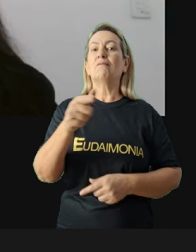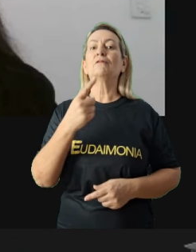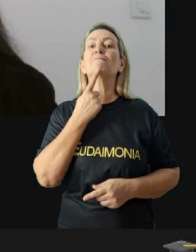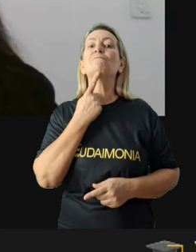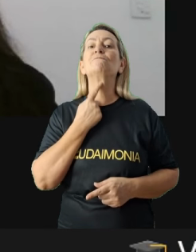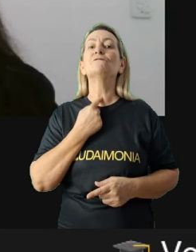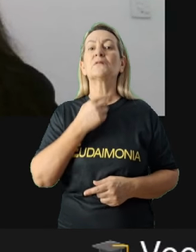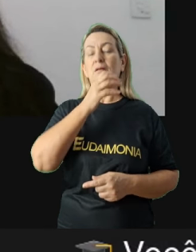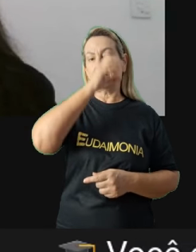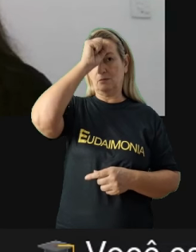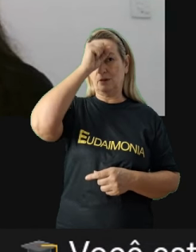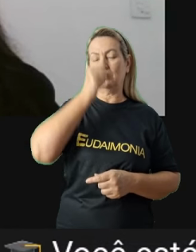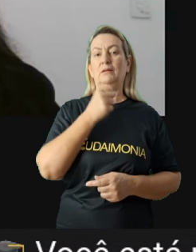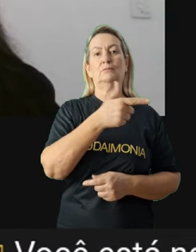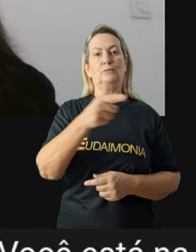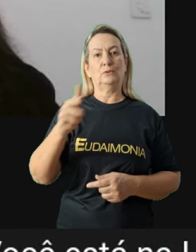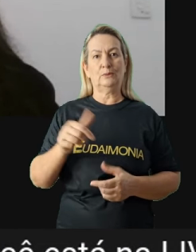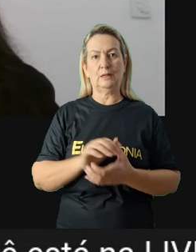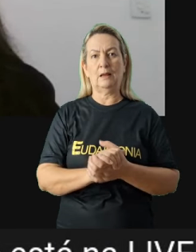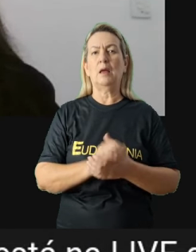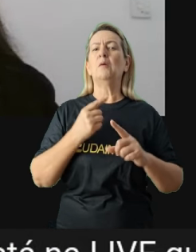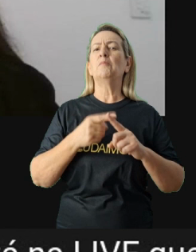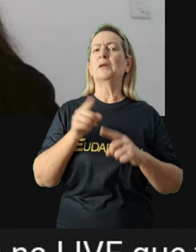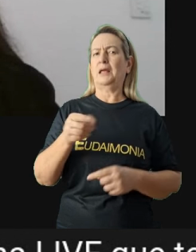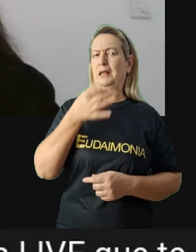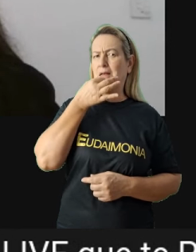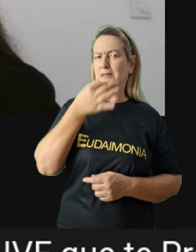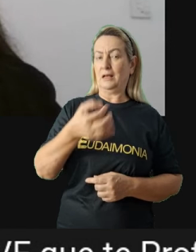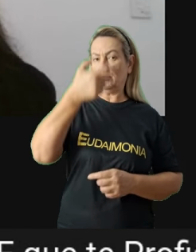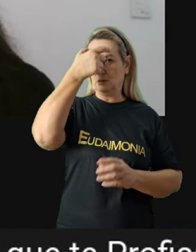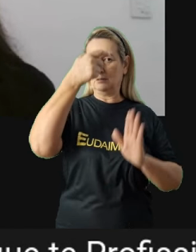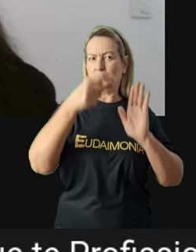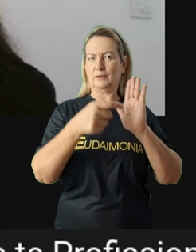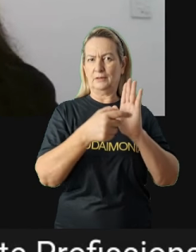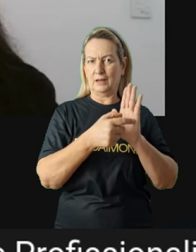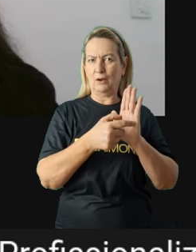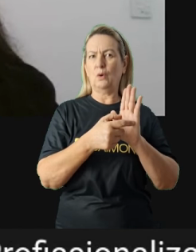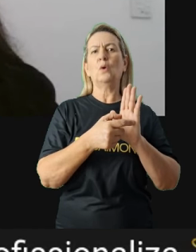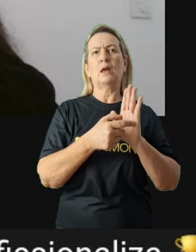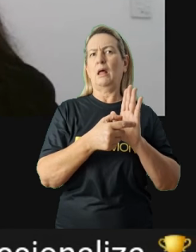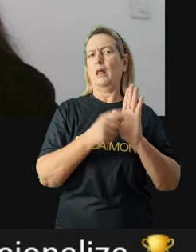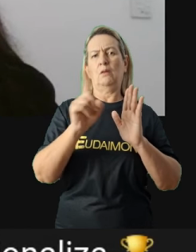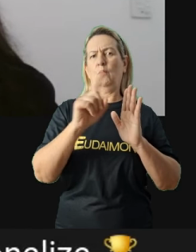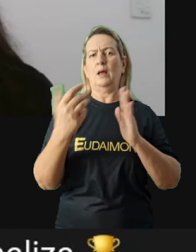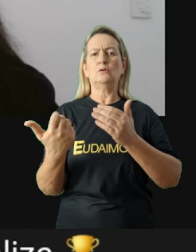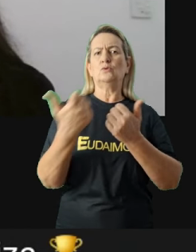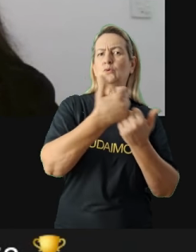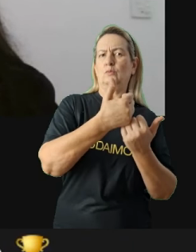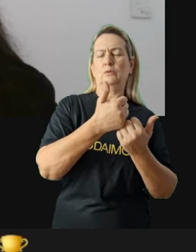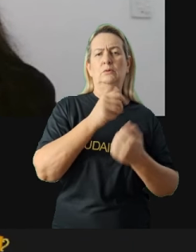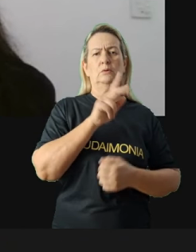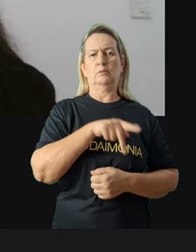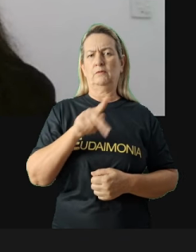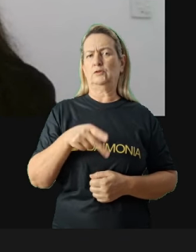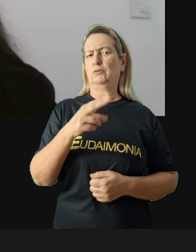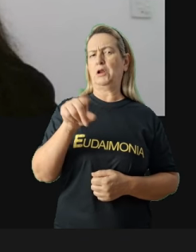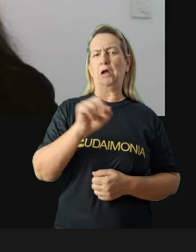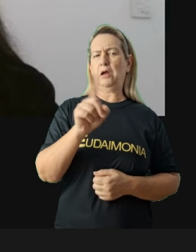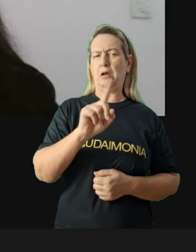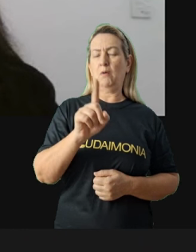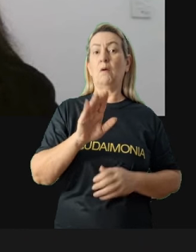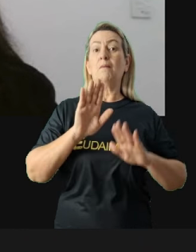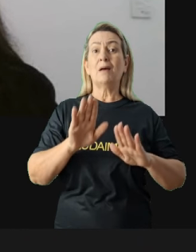de querer aprender. Porque acham que a inteligência artificial, eu concordo, não vai substituir o professor,